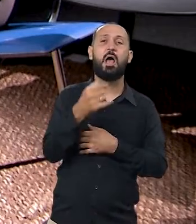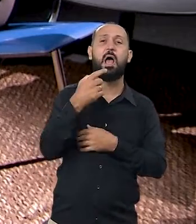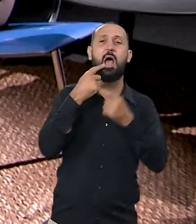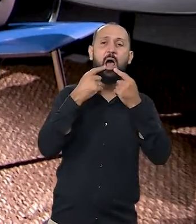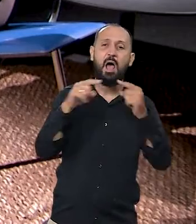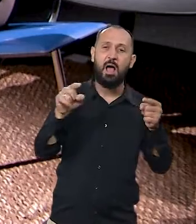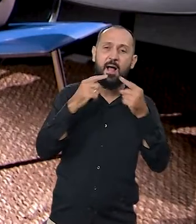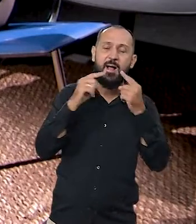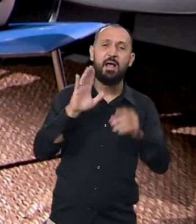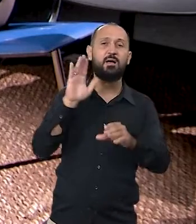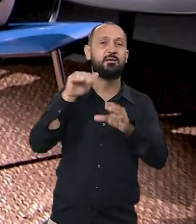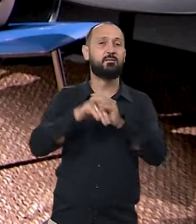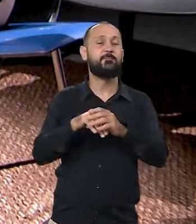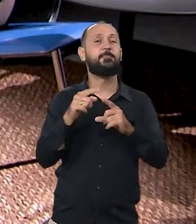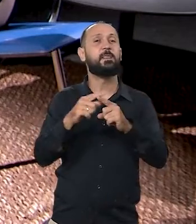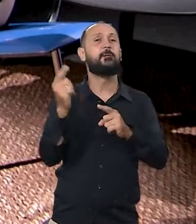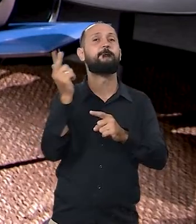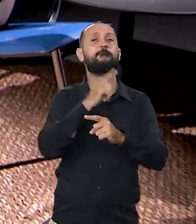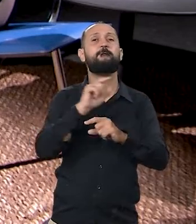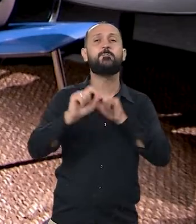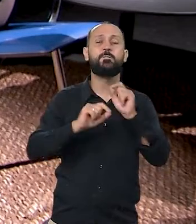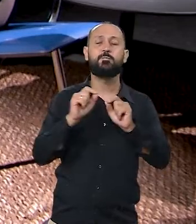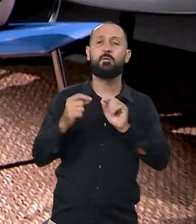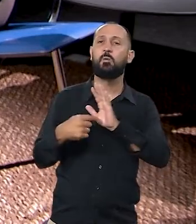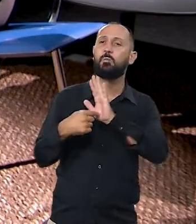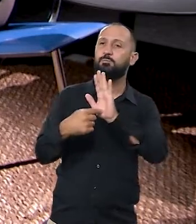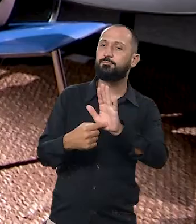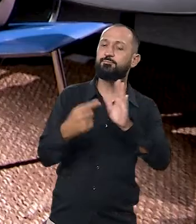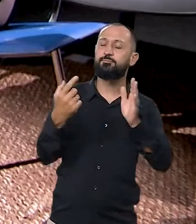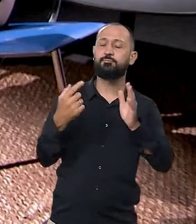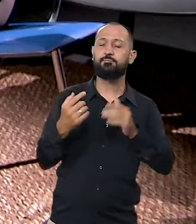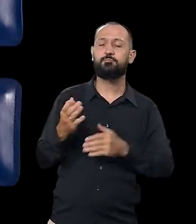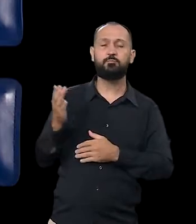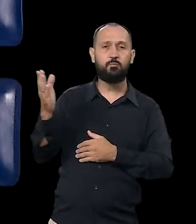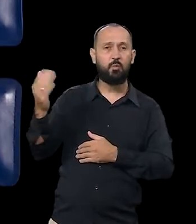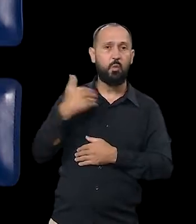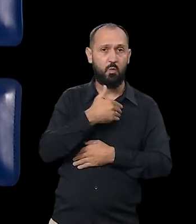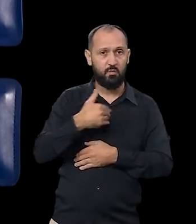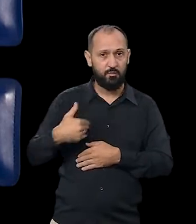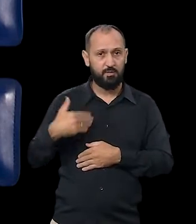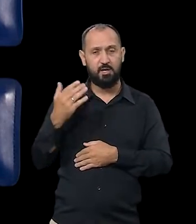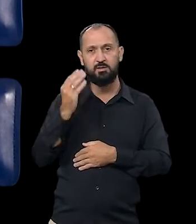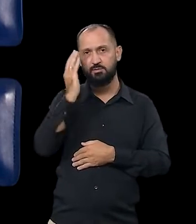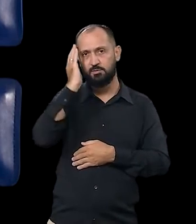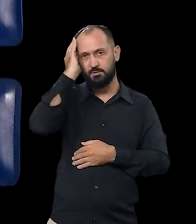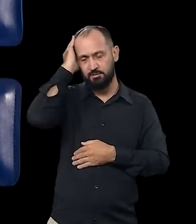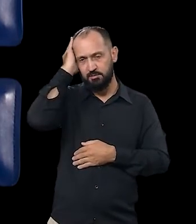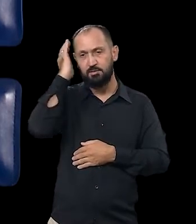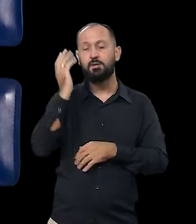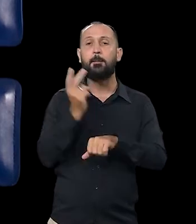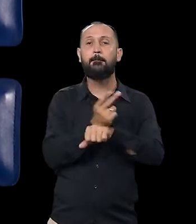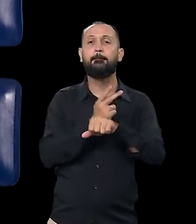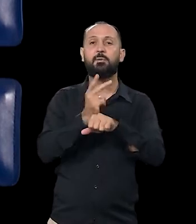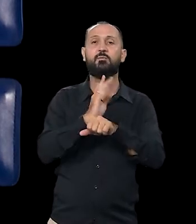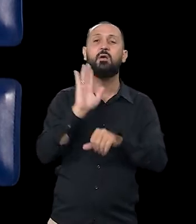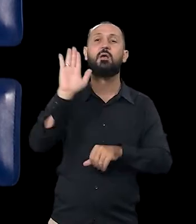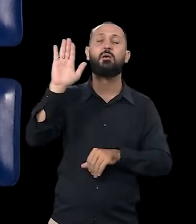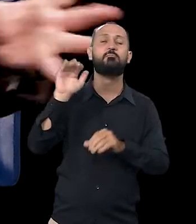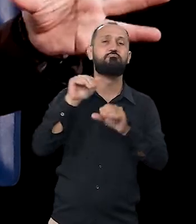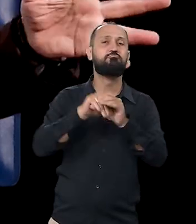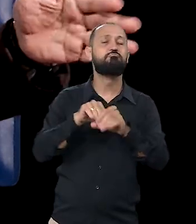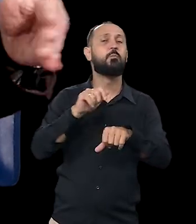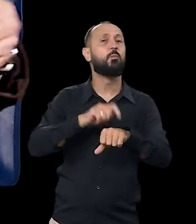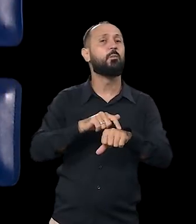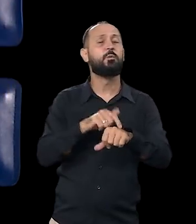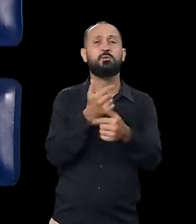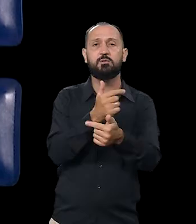oportunizou críticas eleitorais contundentes que pudessem, né, colocar o então governador Reinaldo, né, que buscava a reeleição,